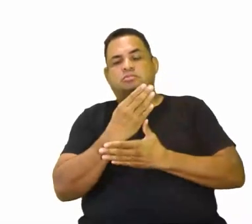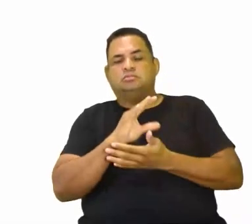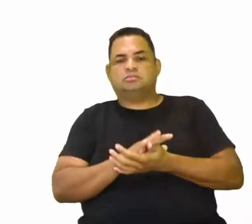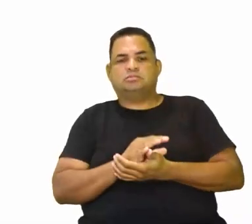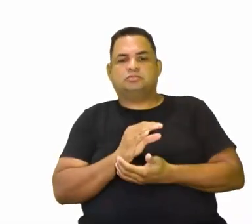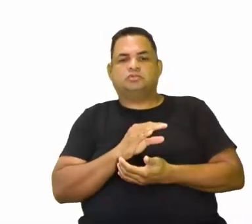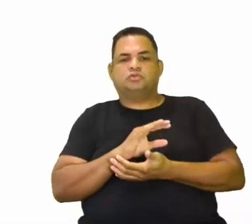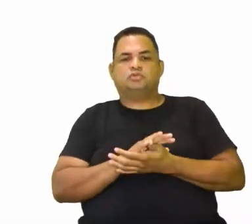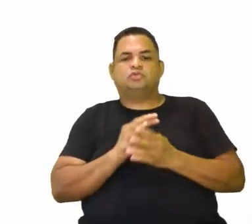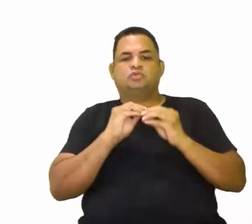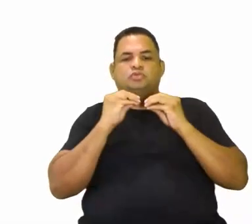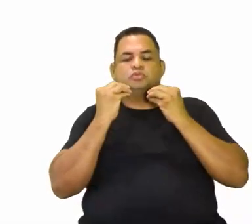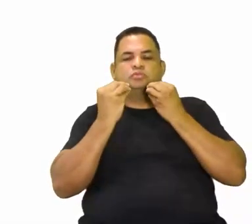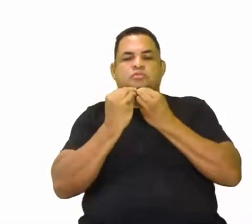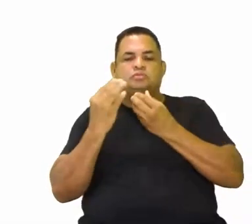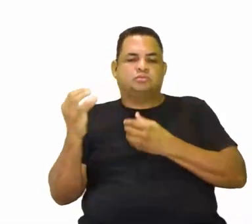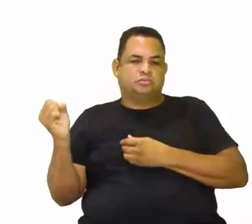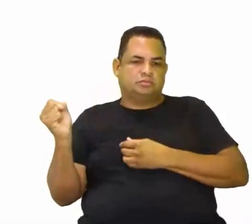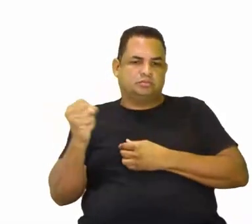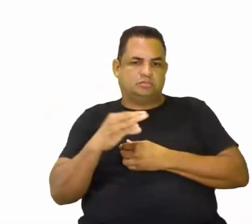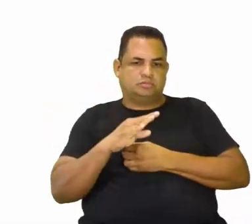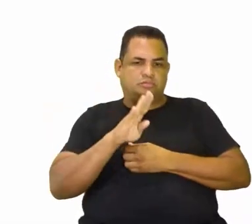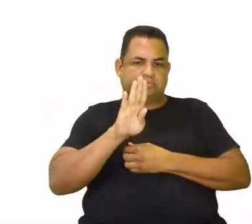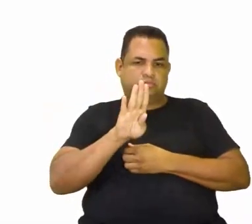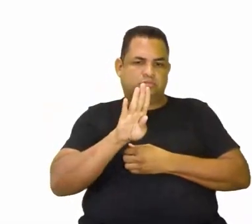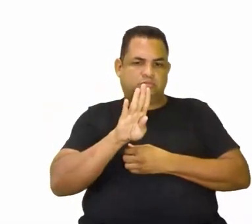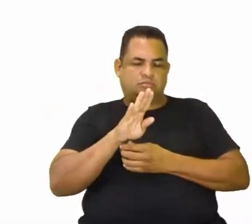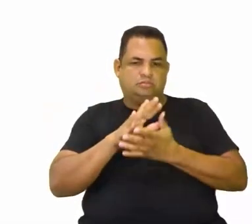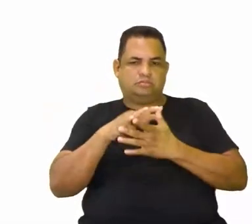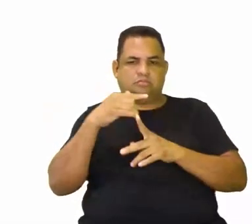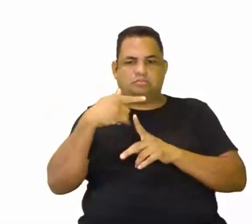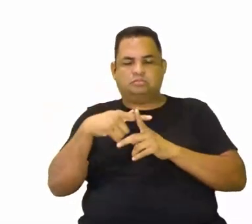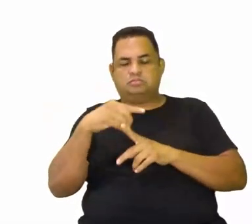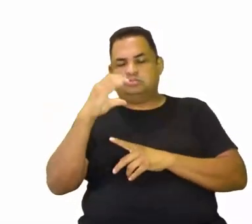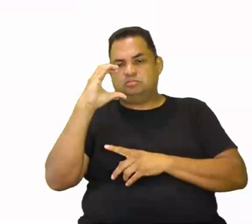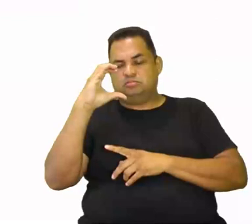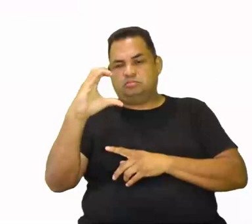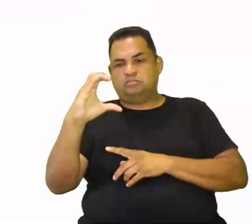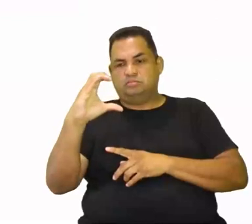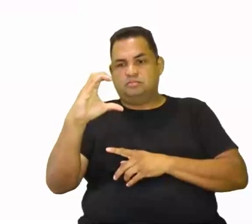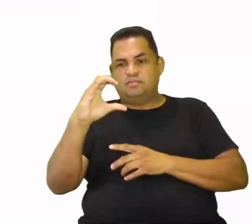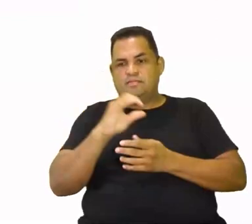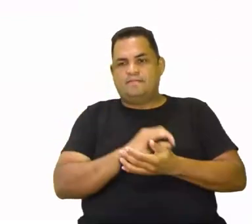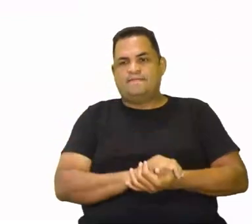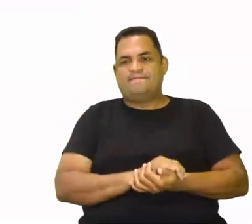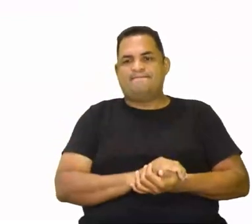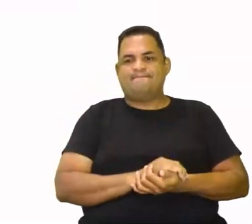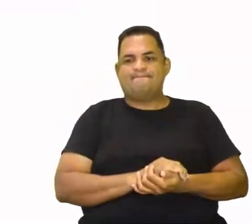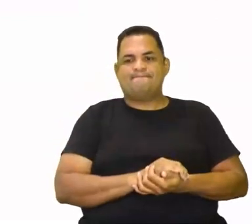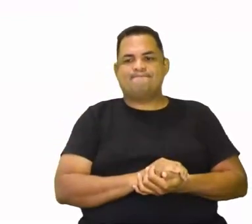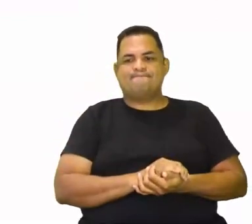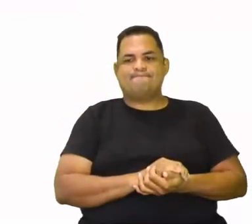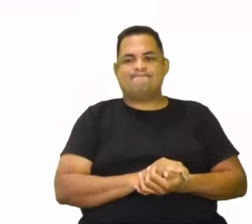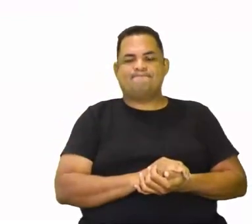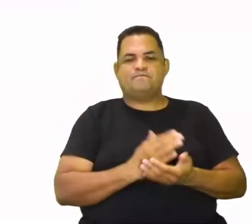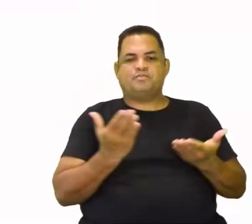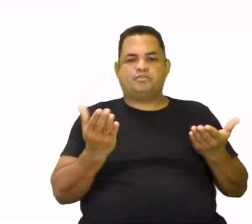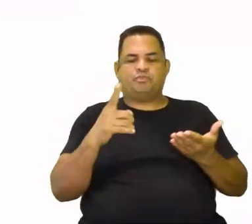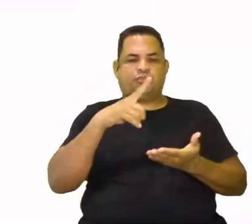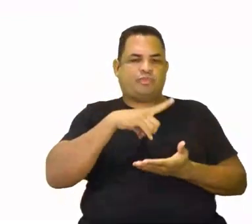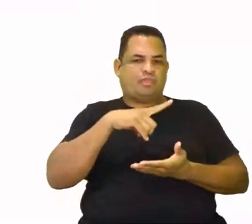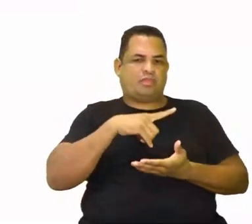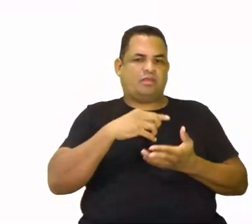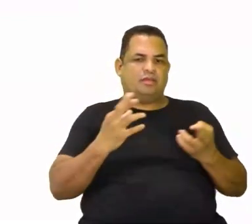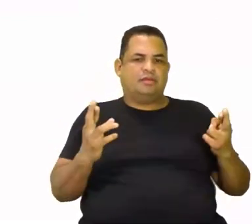duas substâncias novas, que é a substância B e a substância C. Nesse caso aqui, nós temos